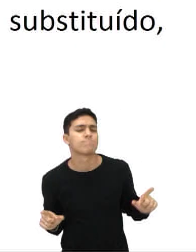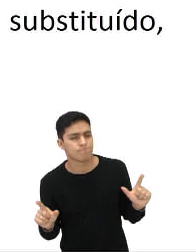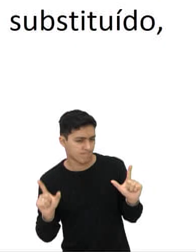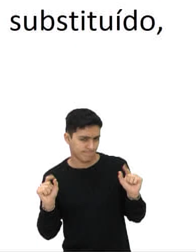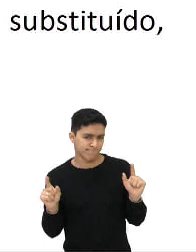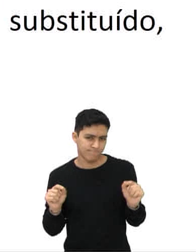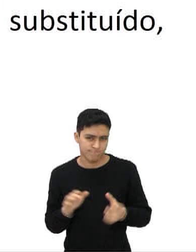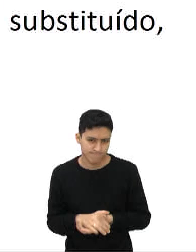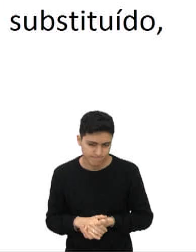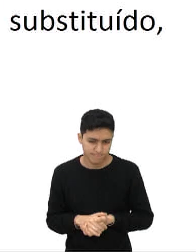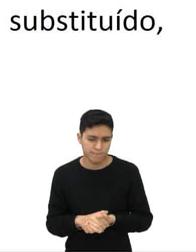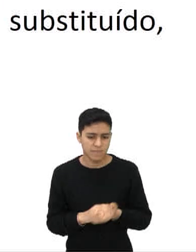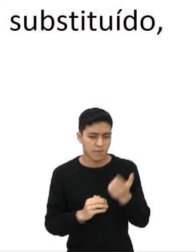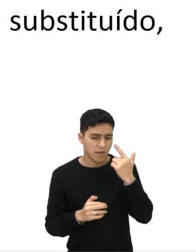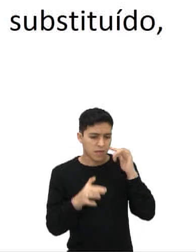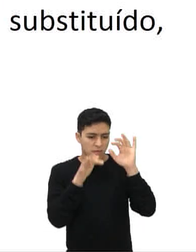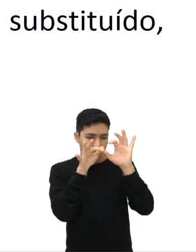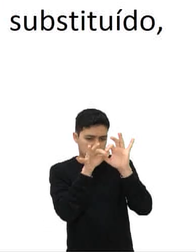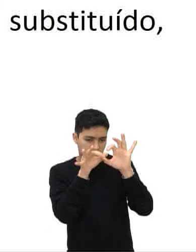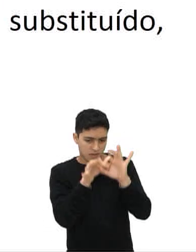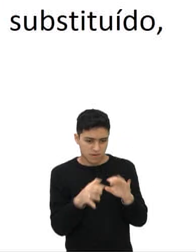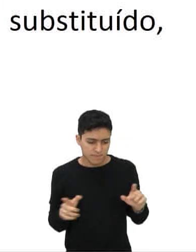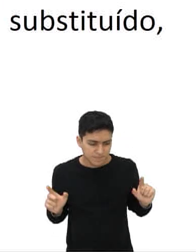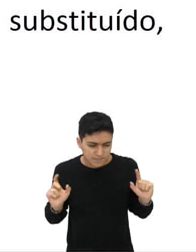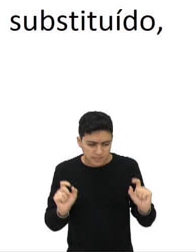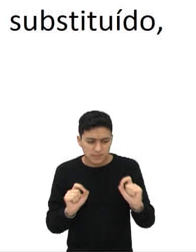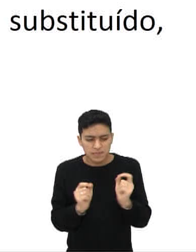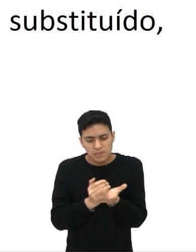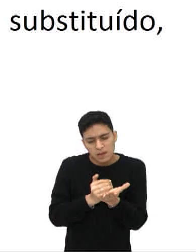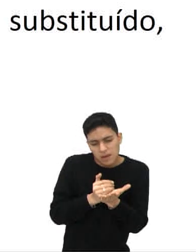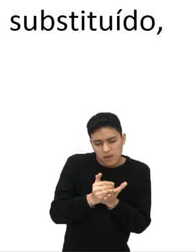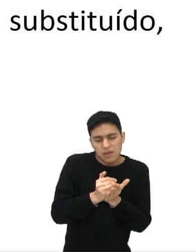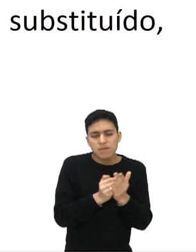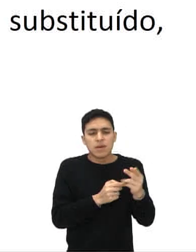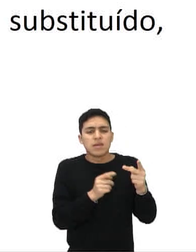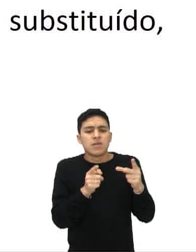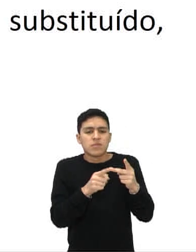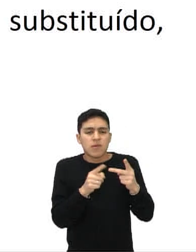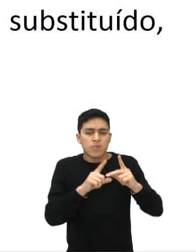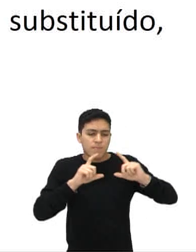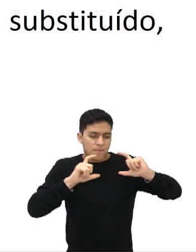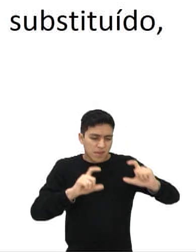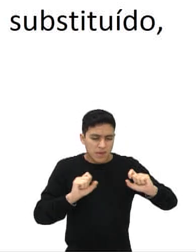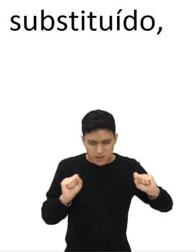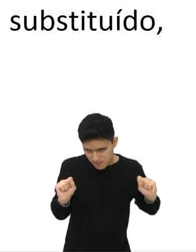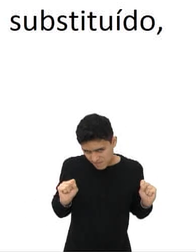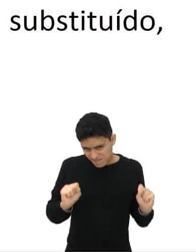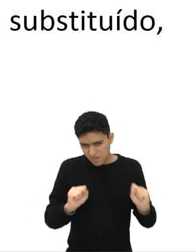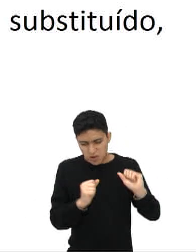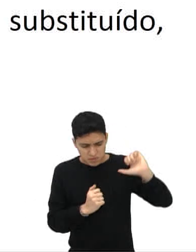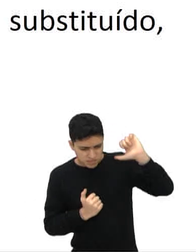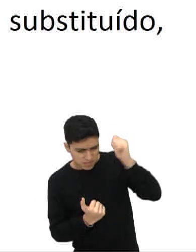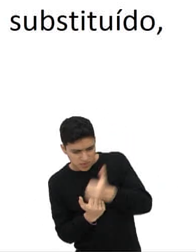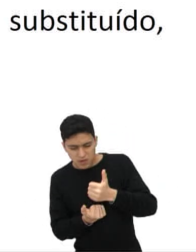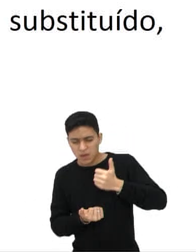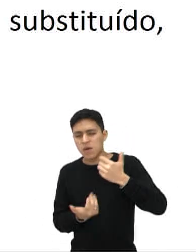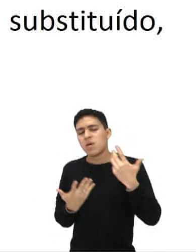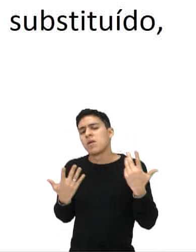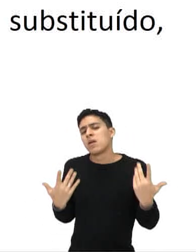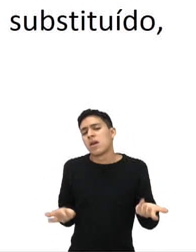é o seguinte: o conectivo que inicia o segundo parágrafo pode ser